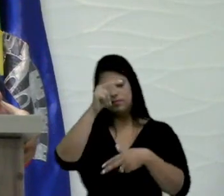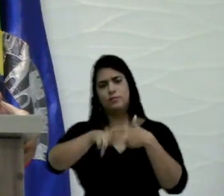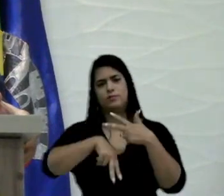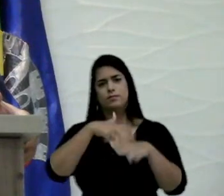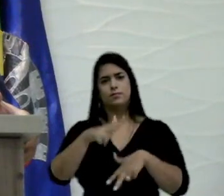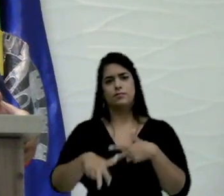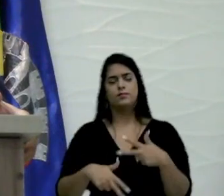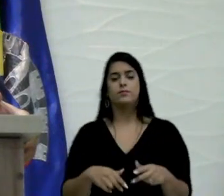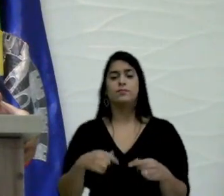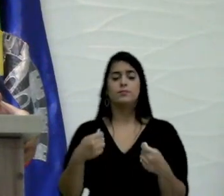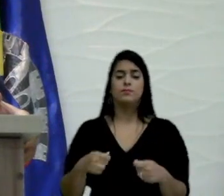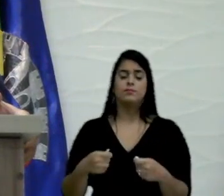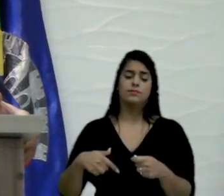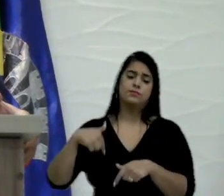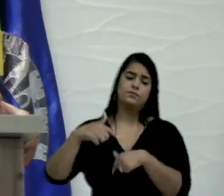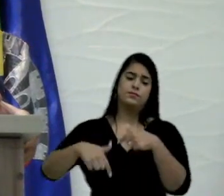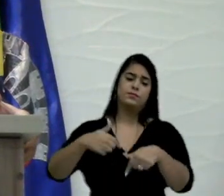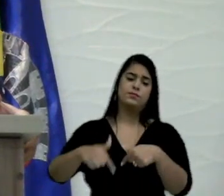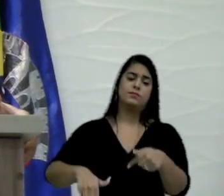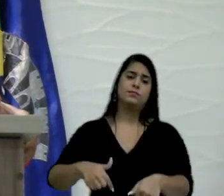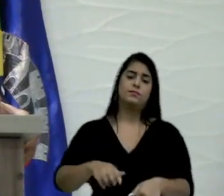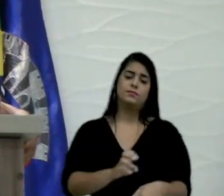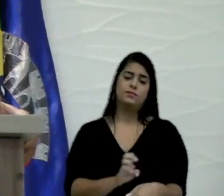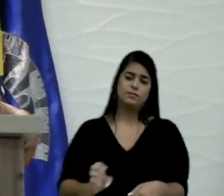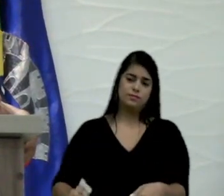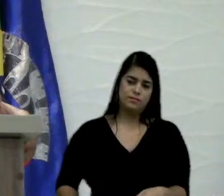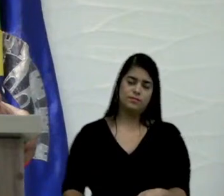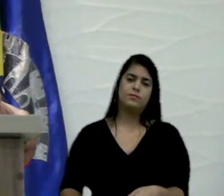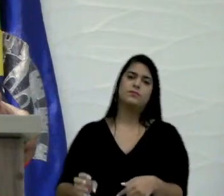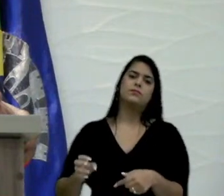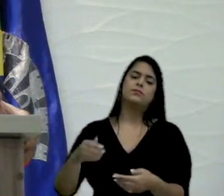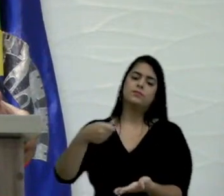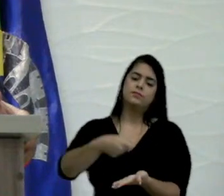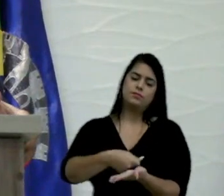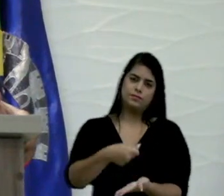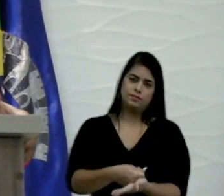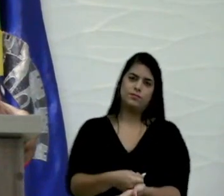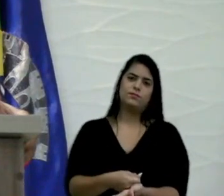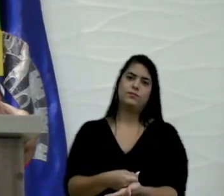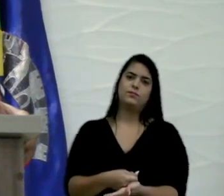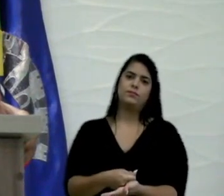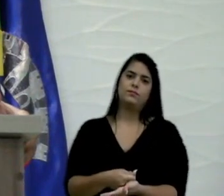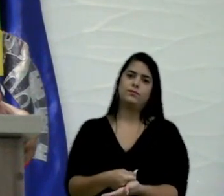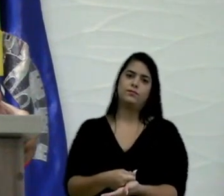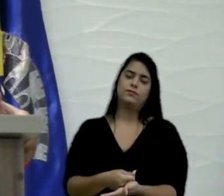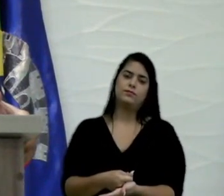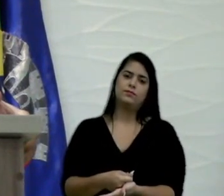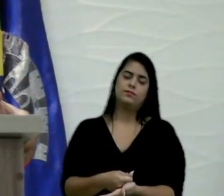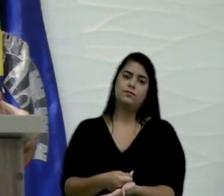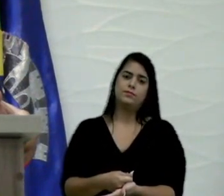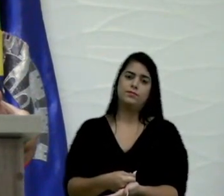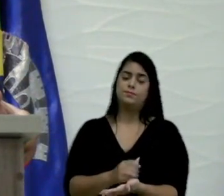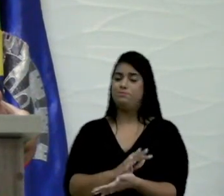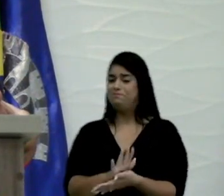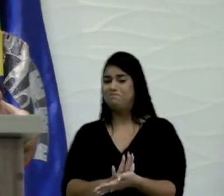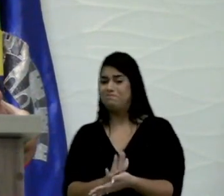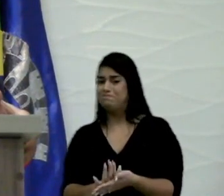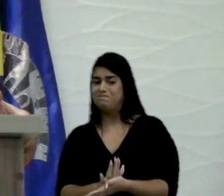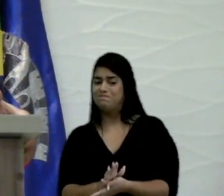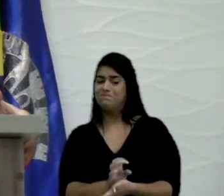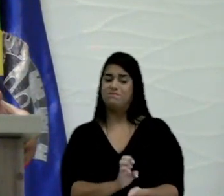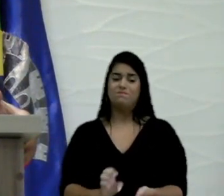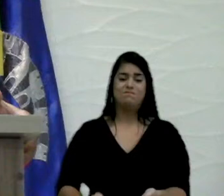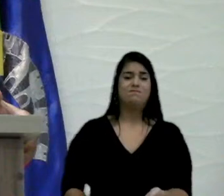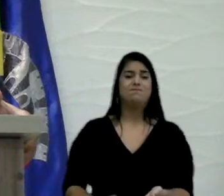gente lutar para que o estado cumpra com sua obrigação em São Bento do Una porque nenhuma das obrigações do estado tem sido cumprida aqui em nosso